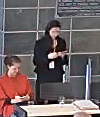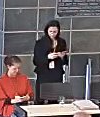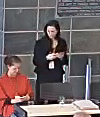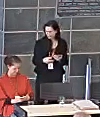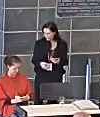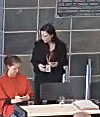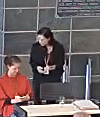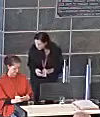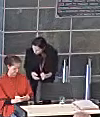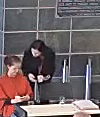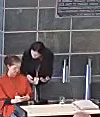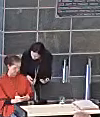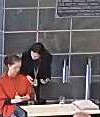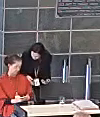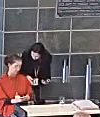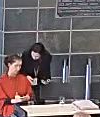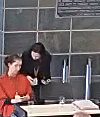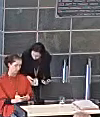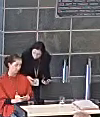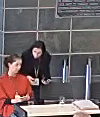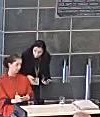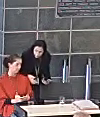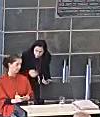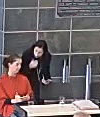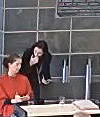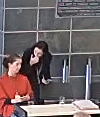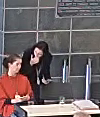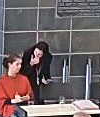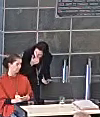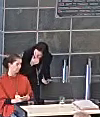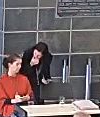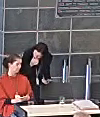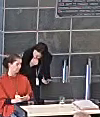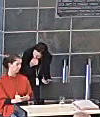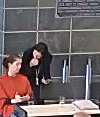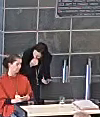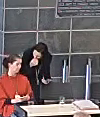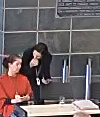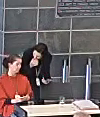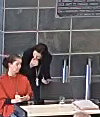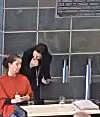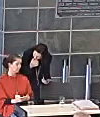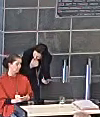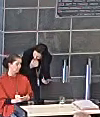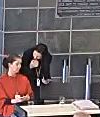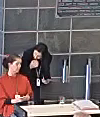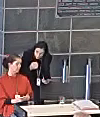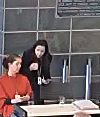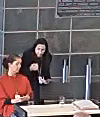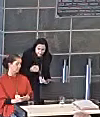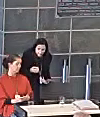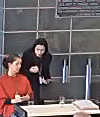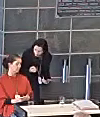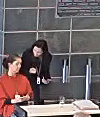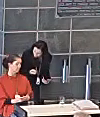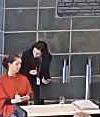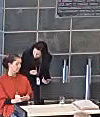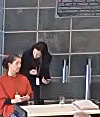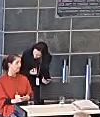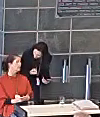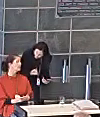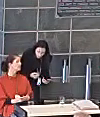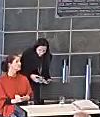Assembleia. Minha palavra é breve. Eu gostaria apenas aqui de marcar e unir,